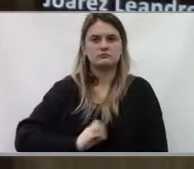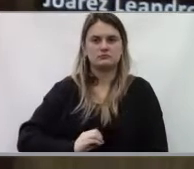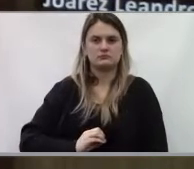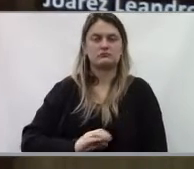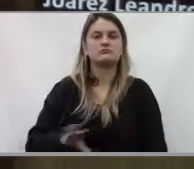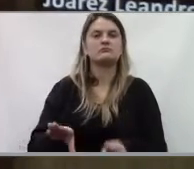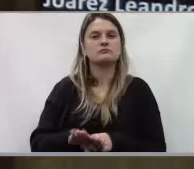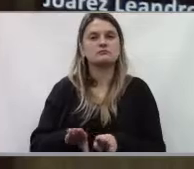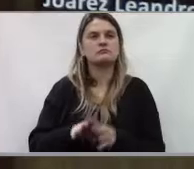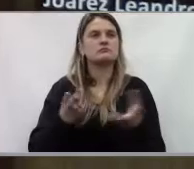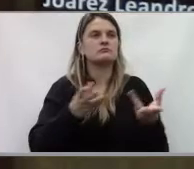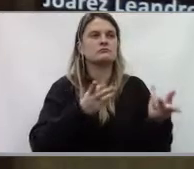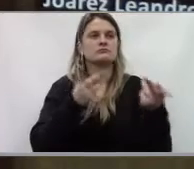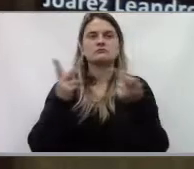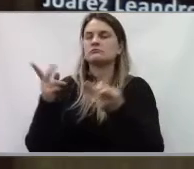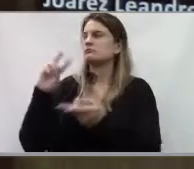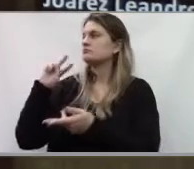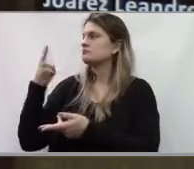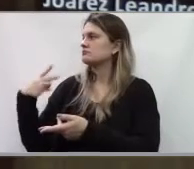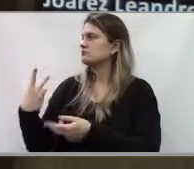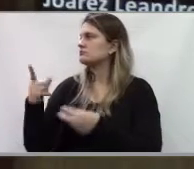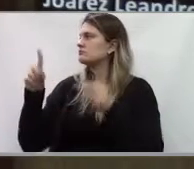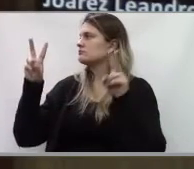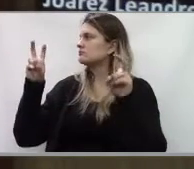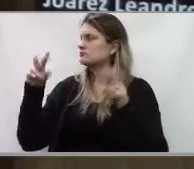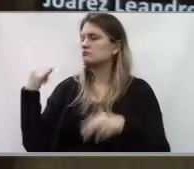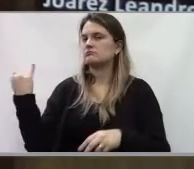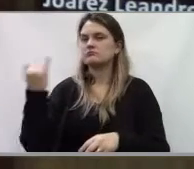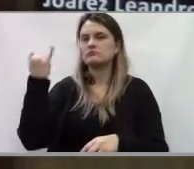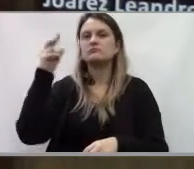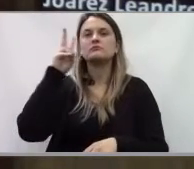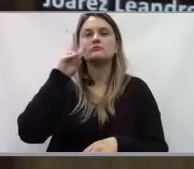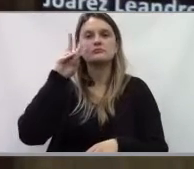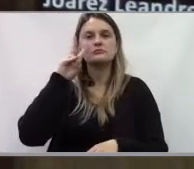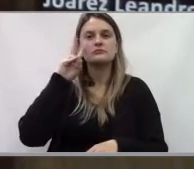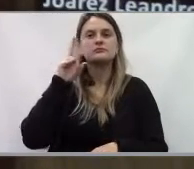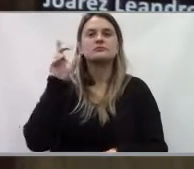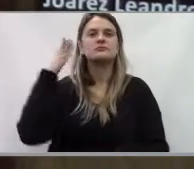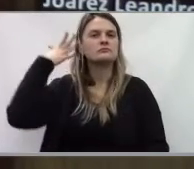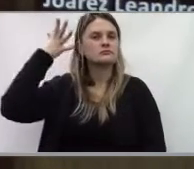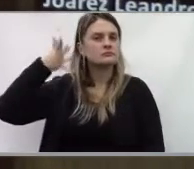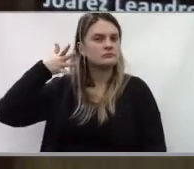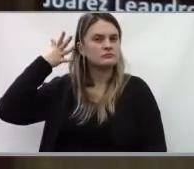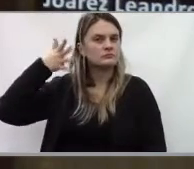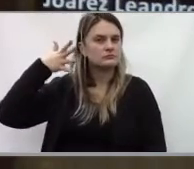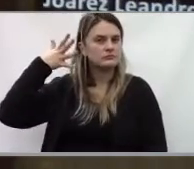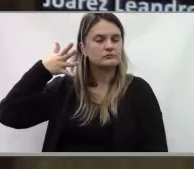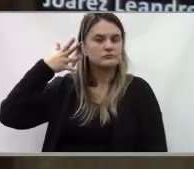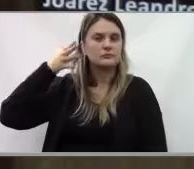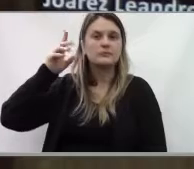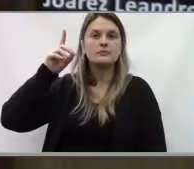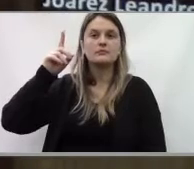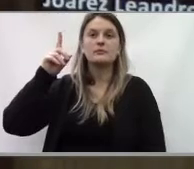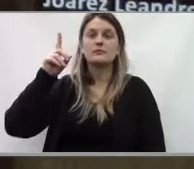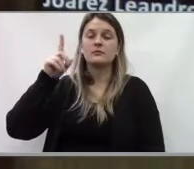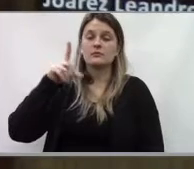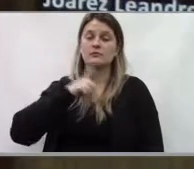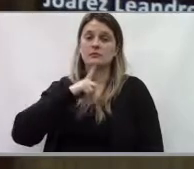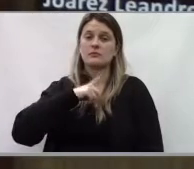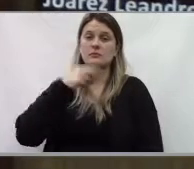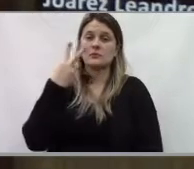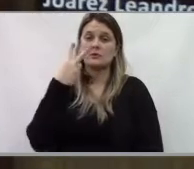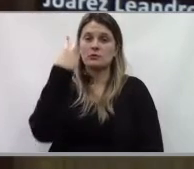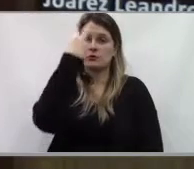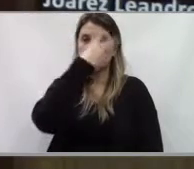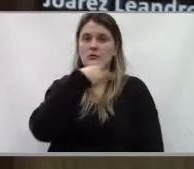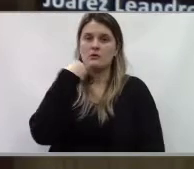dinheiro público. E também fazer um convite, então, para os senhores vereadores, que é um tema muito importante. E lembrando que essas palestras, elas